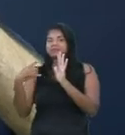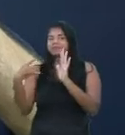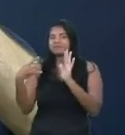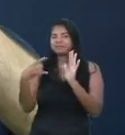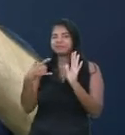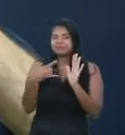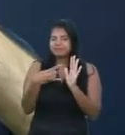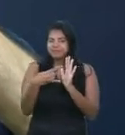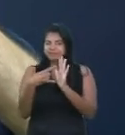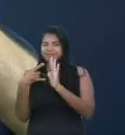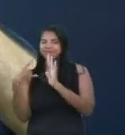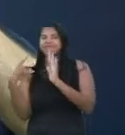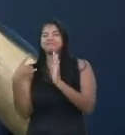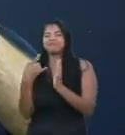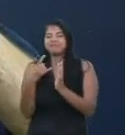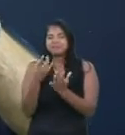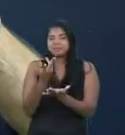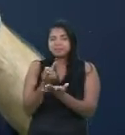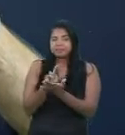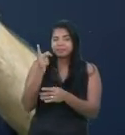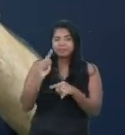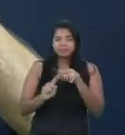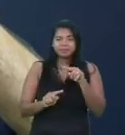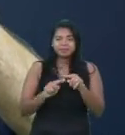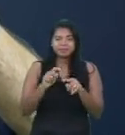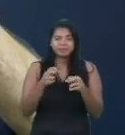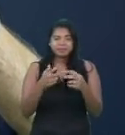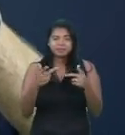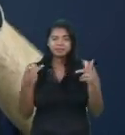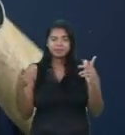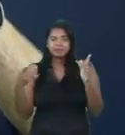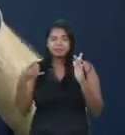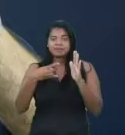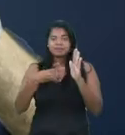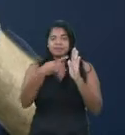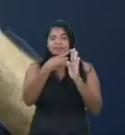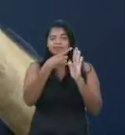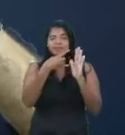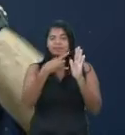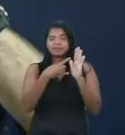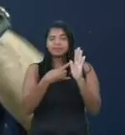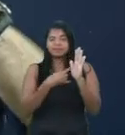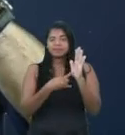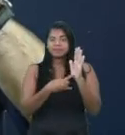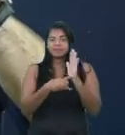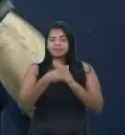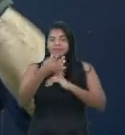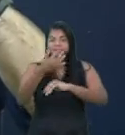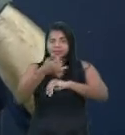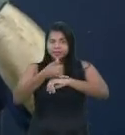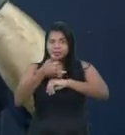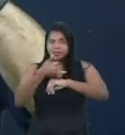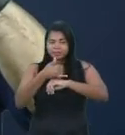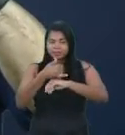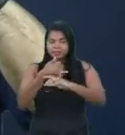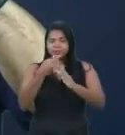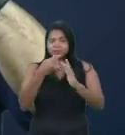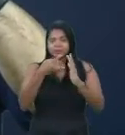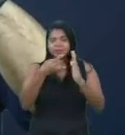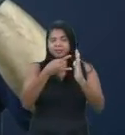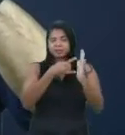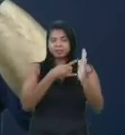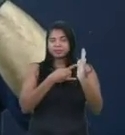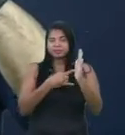que esse material ele está sendo atraído e esse ferro magnético possibilita que a gente